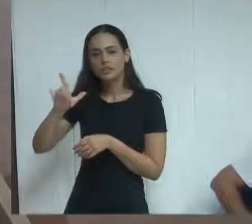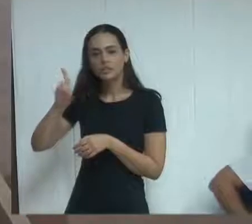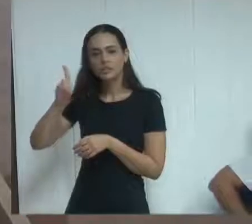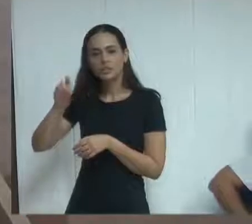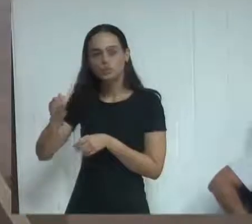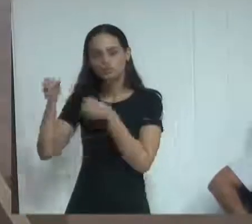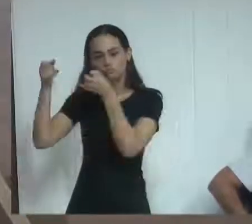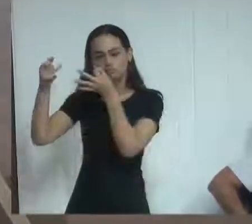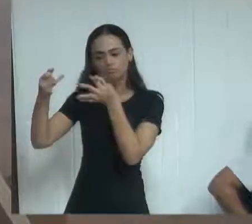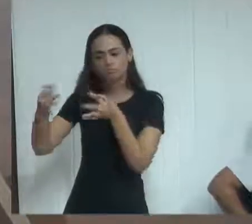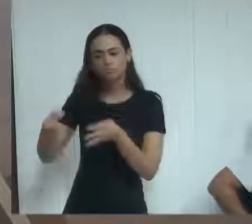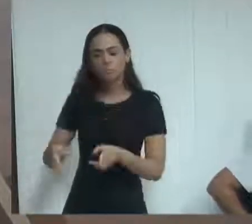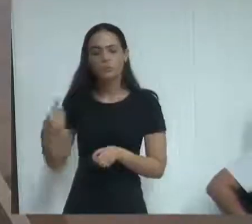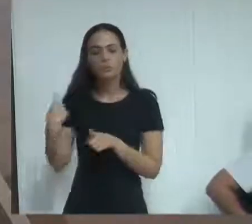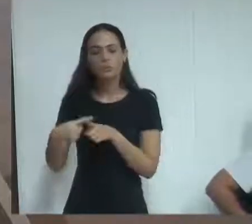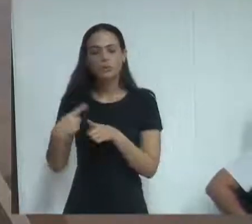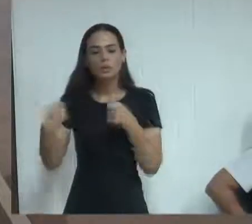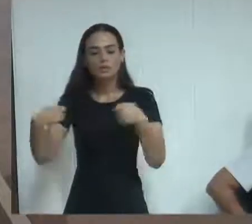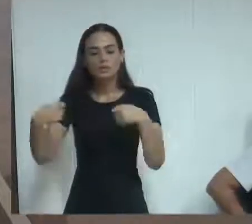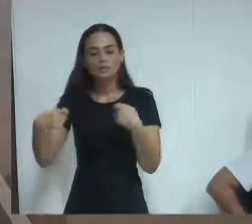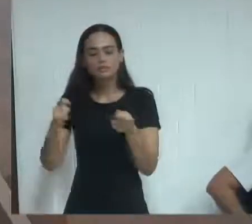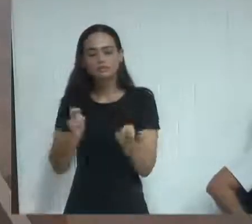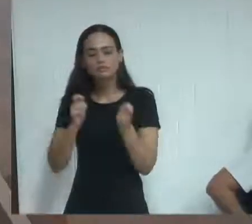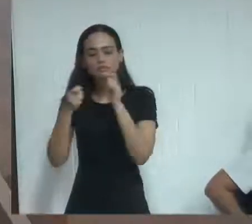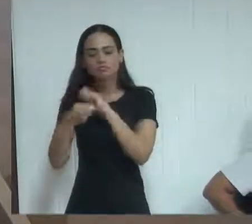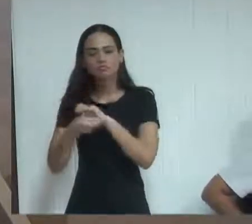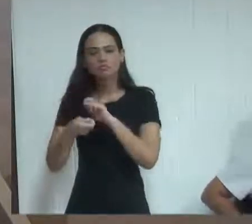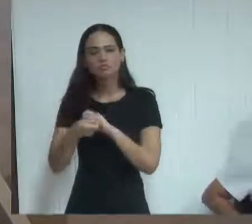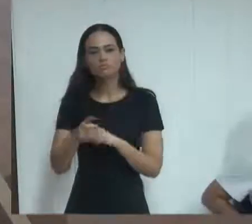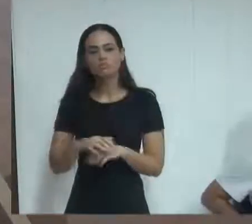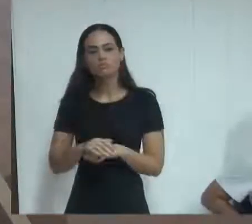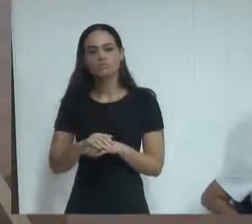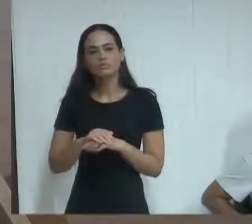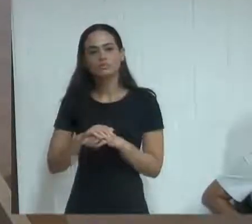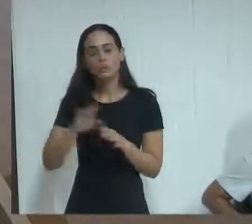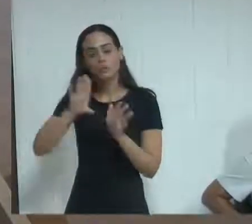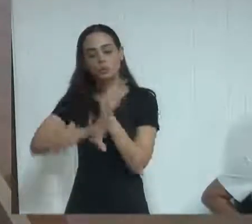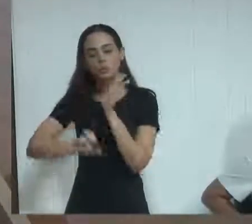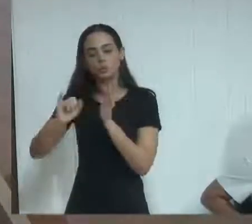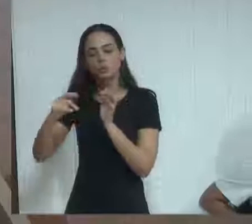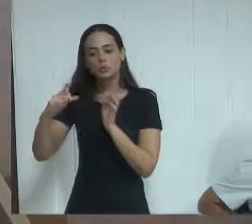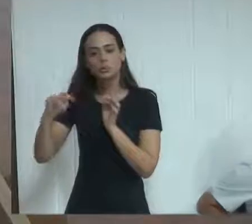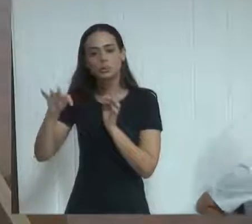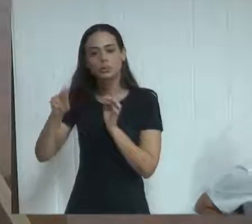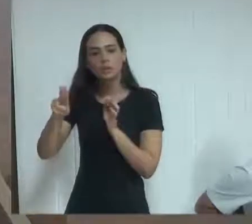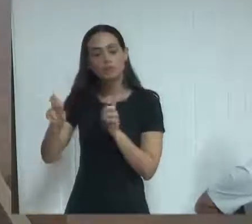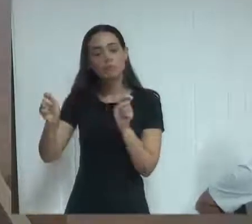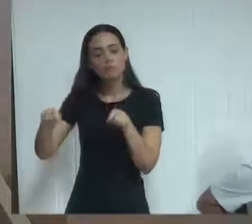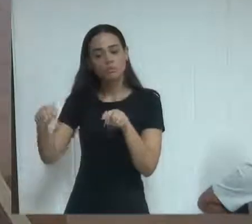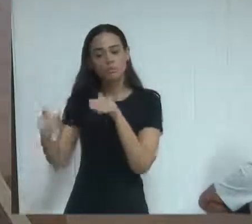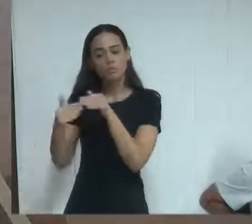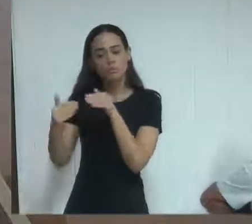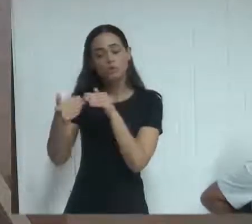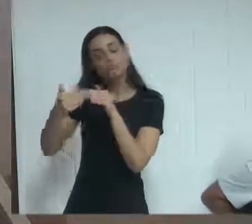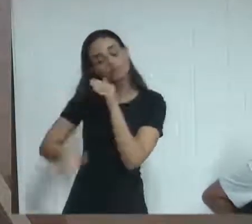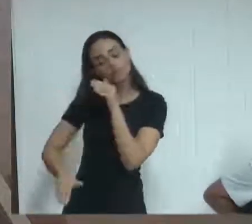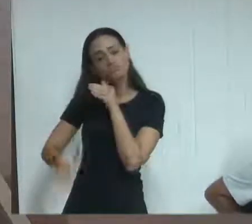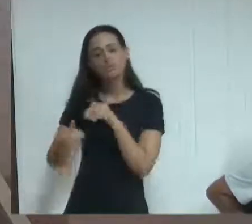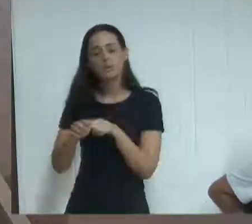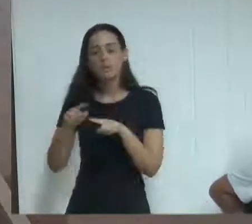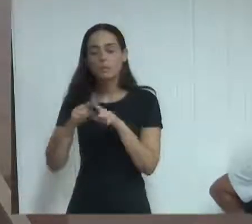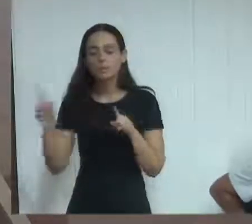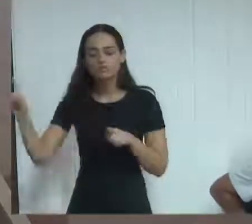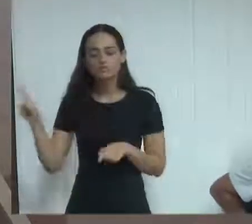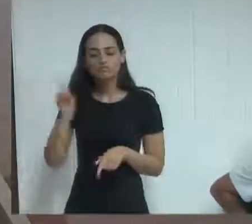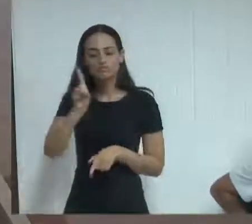porquê tecnicamente da necessidade de adequação. Que, volto a dizer, pode-se concordar ou não, mas que ele esteve demonstrando